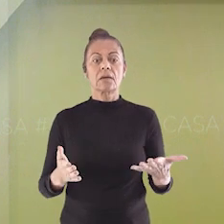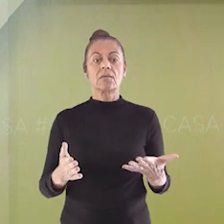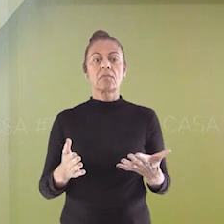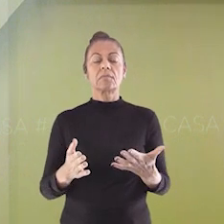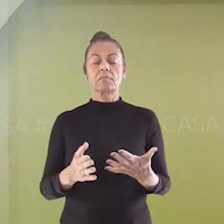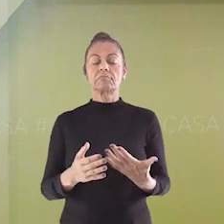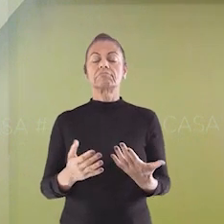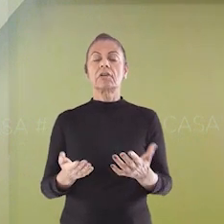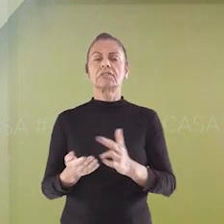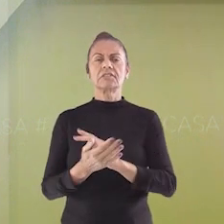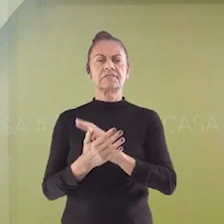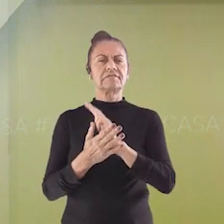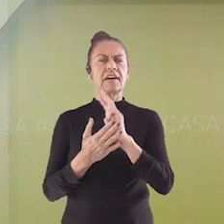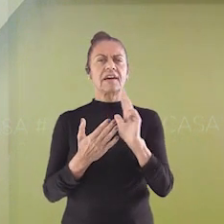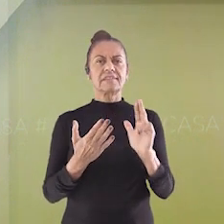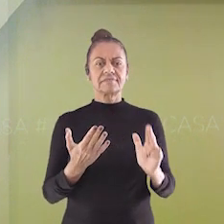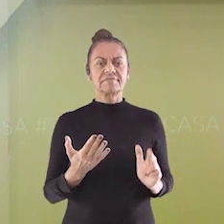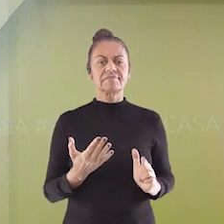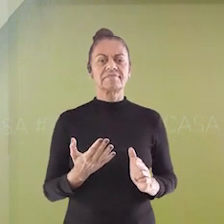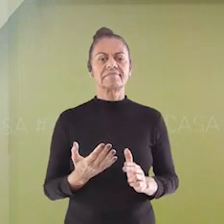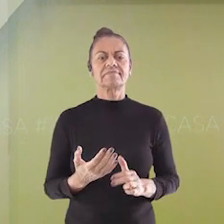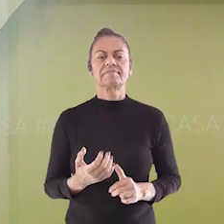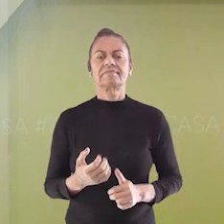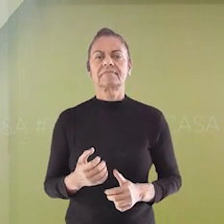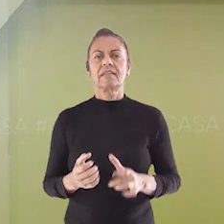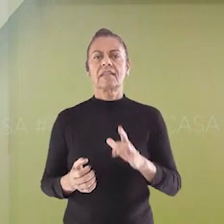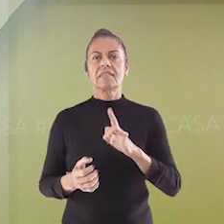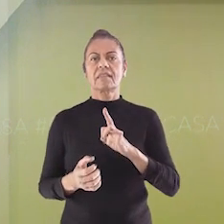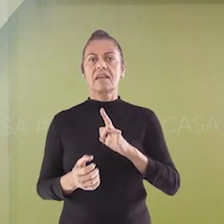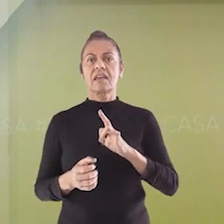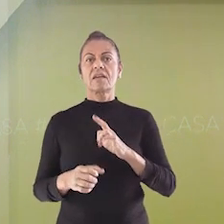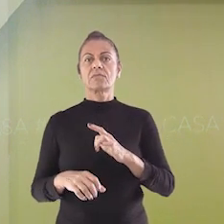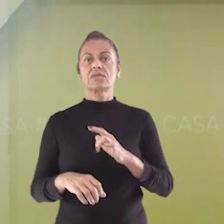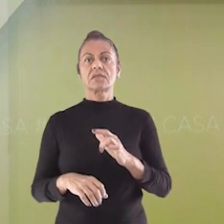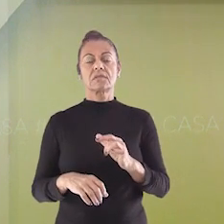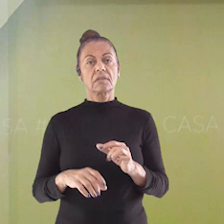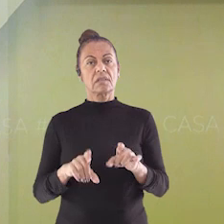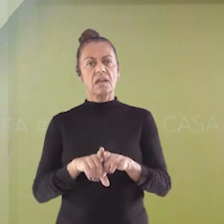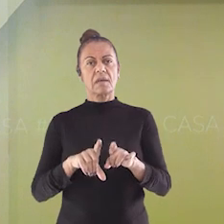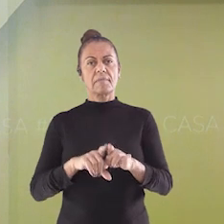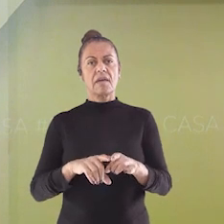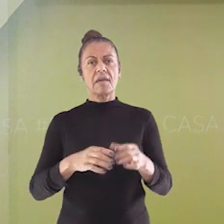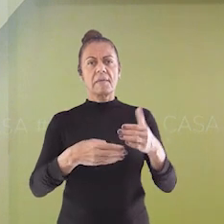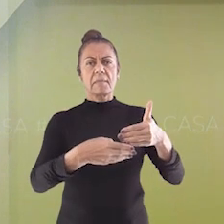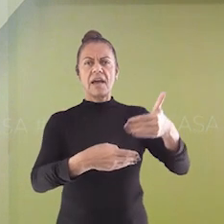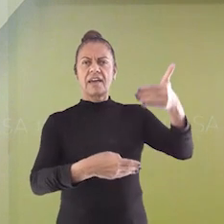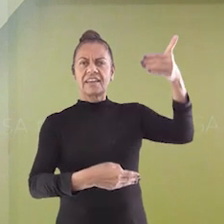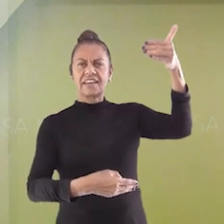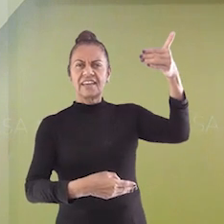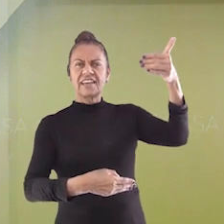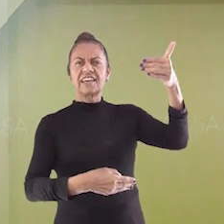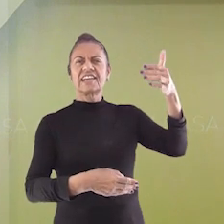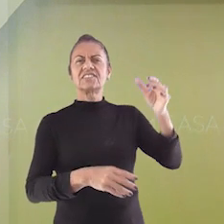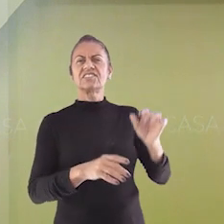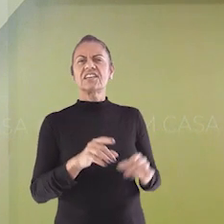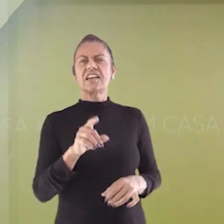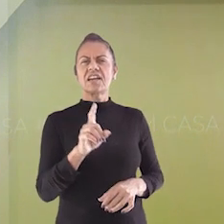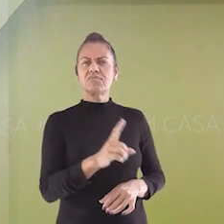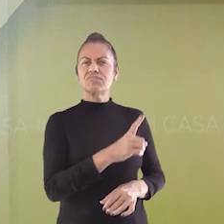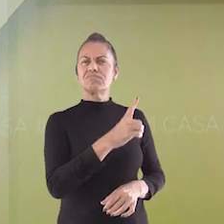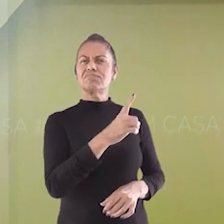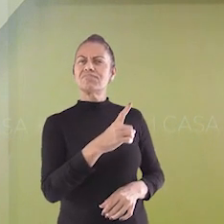como eu acabei de falar. Temos o relógio de parede, relógio de pulso, o